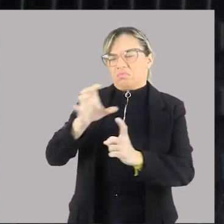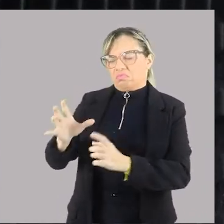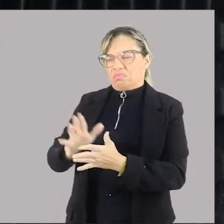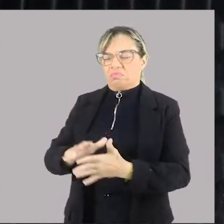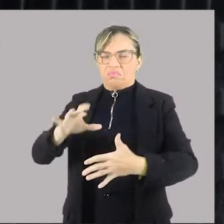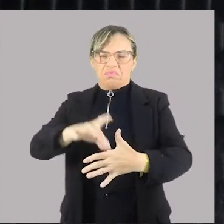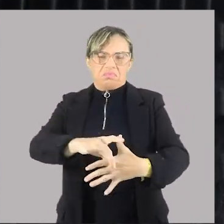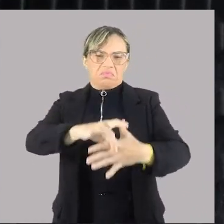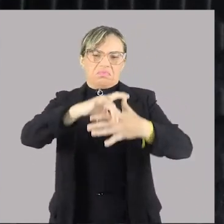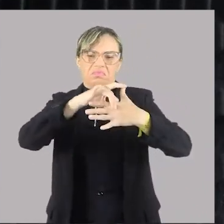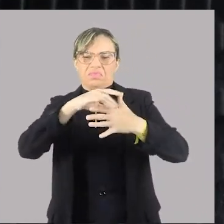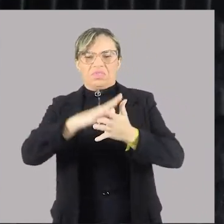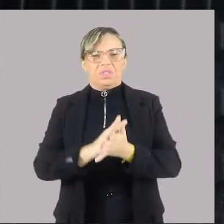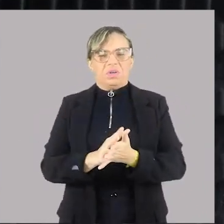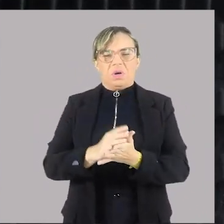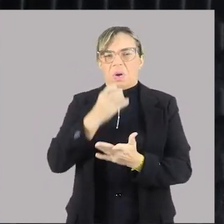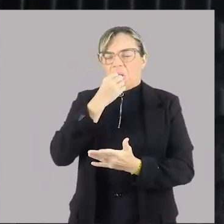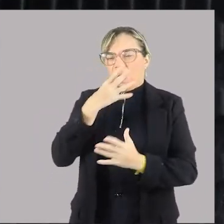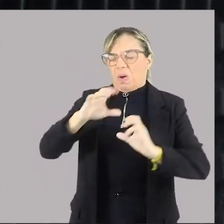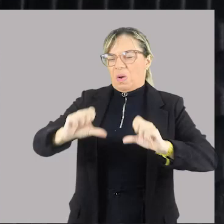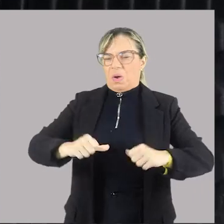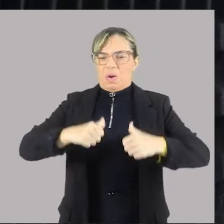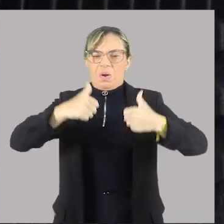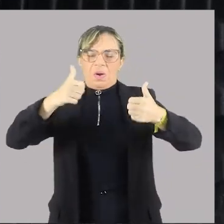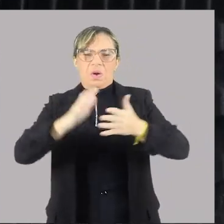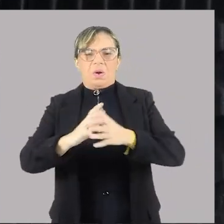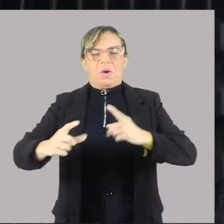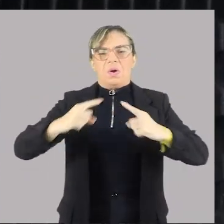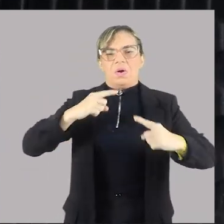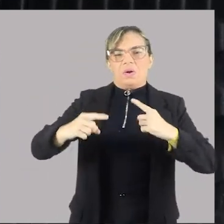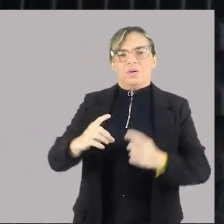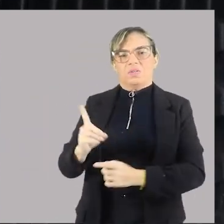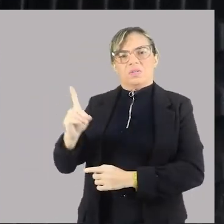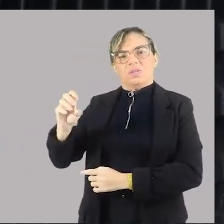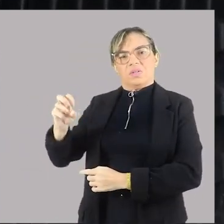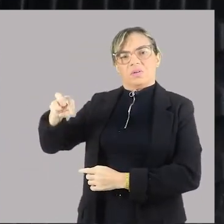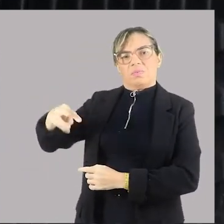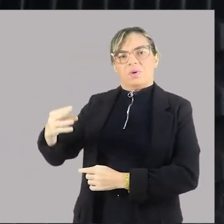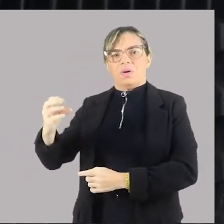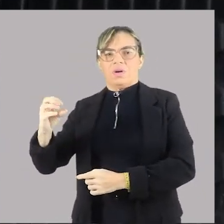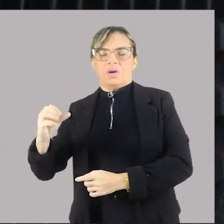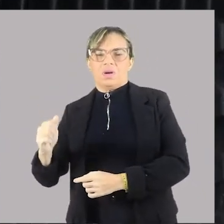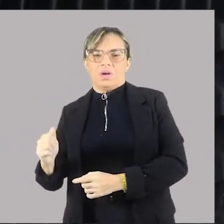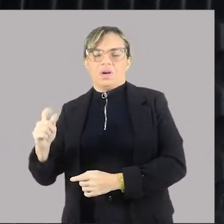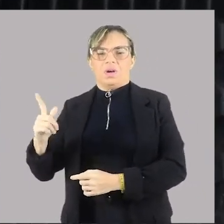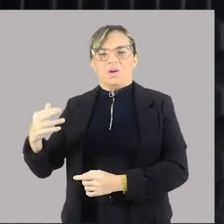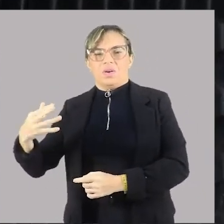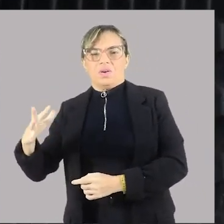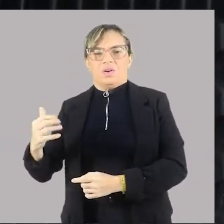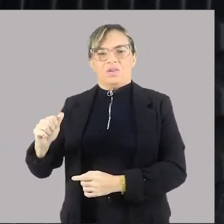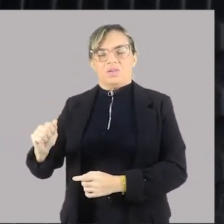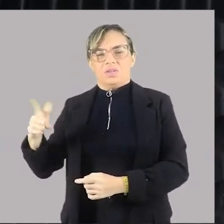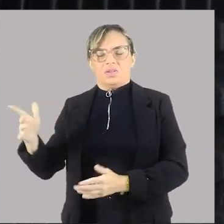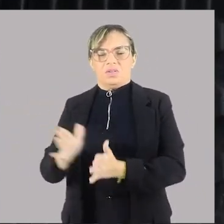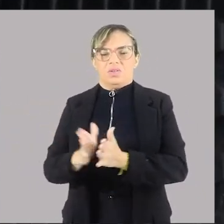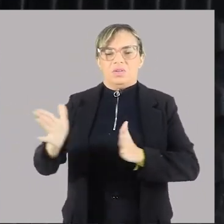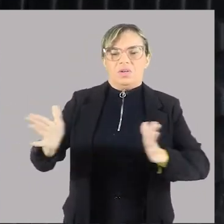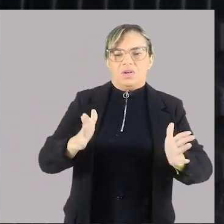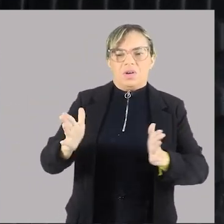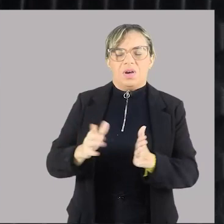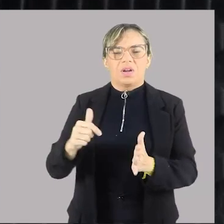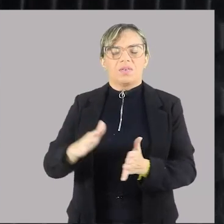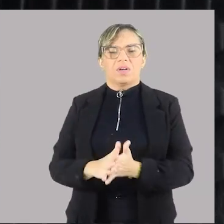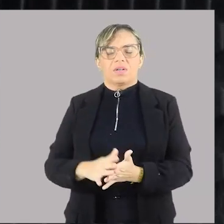carismática, né? Reforçado muitas das vezes pelo discurso demagógico. Então, a era Vargas do Estado